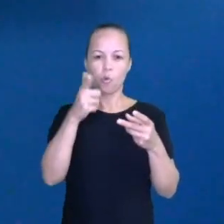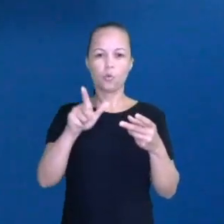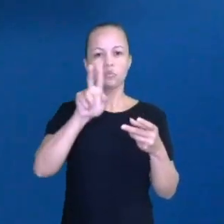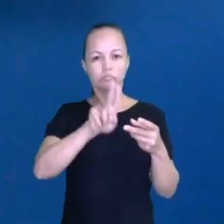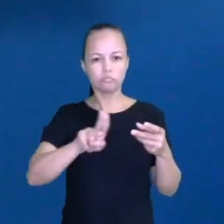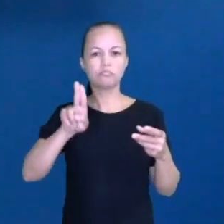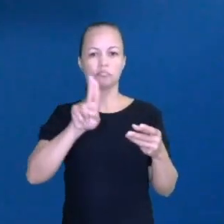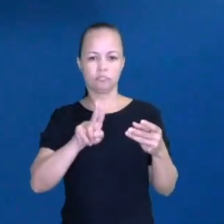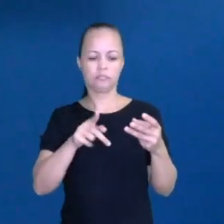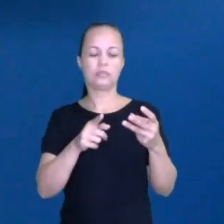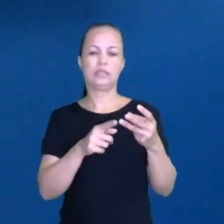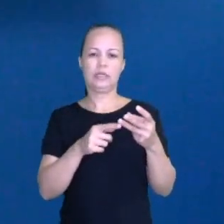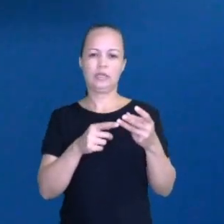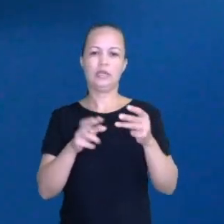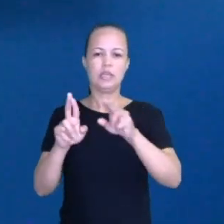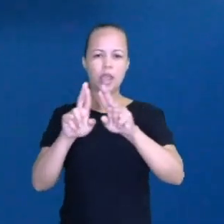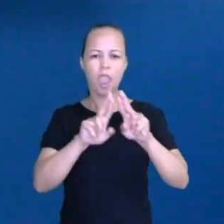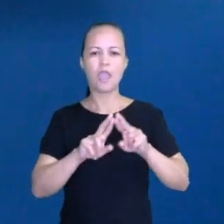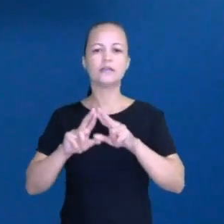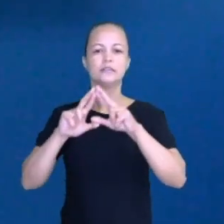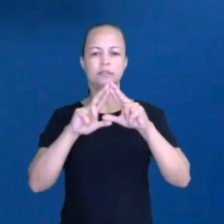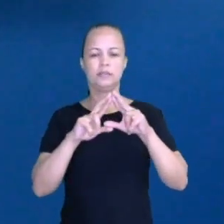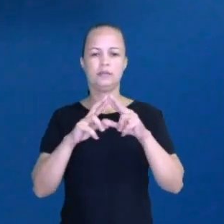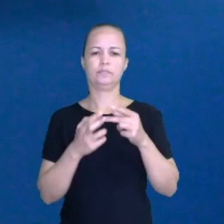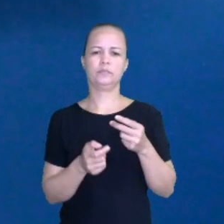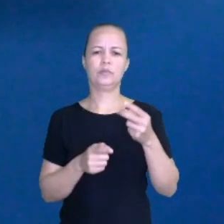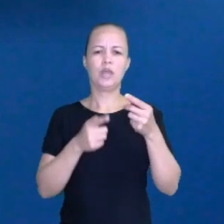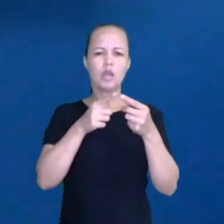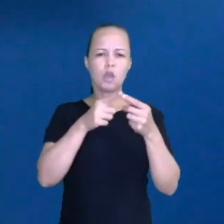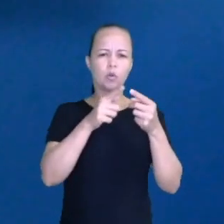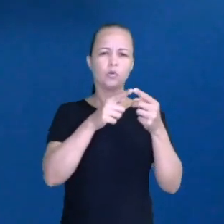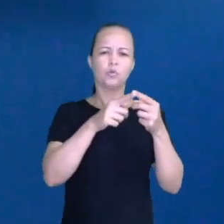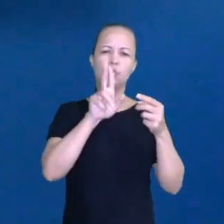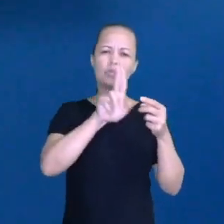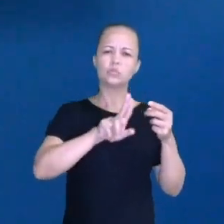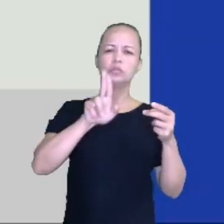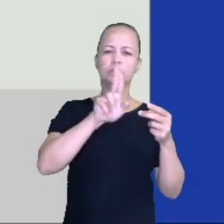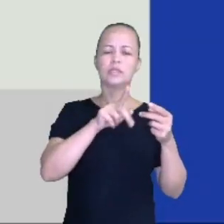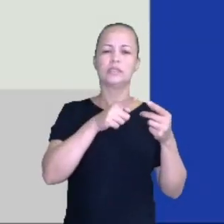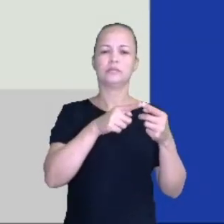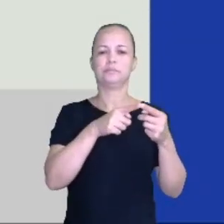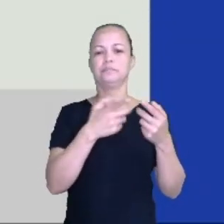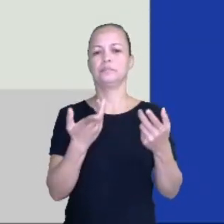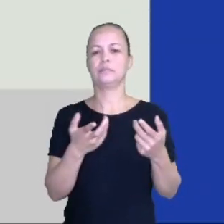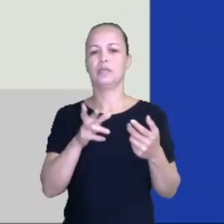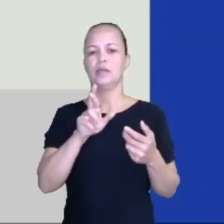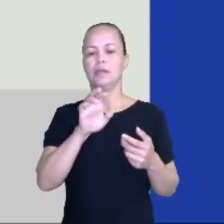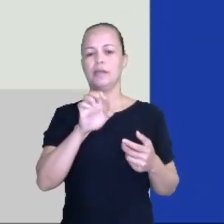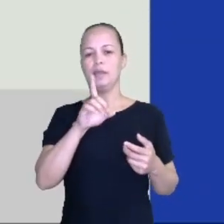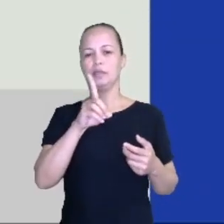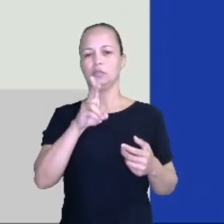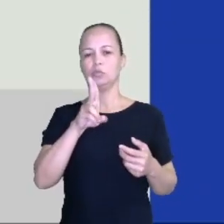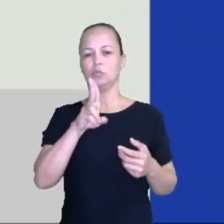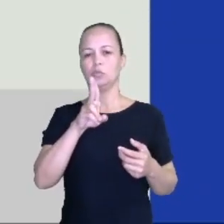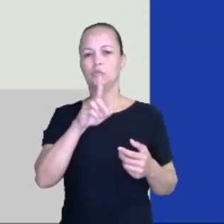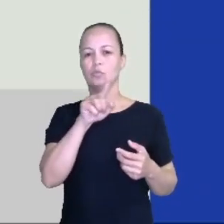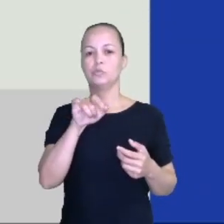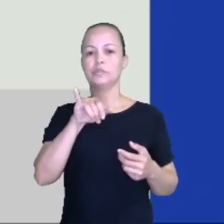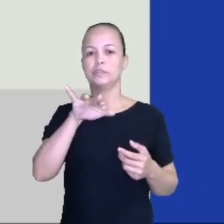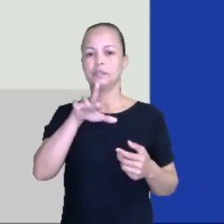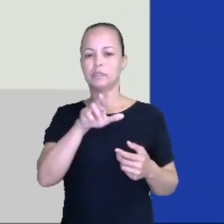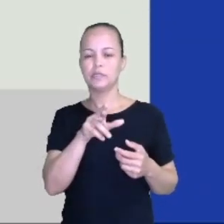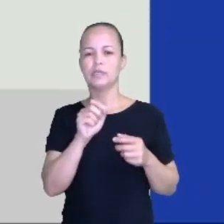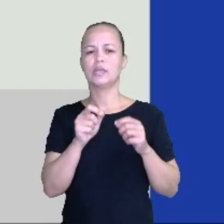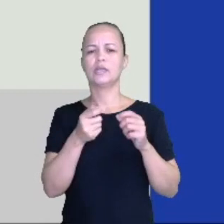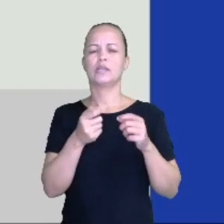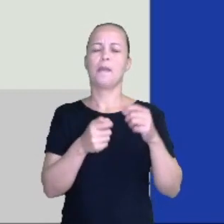reutilizar e reciclar. O que é reduzir, professora? Preste atenção. Reduzir é repensar qual é a necessidade